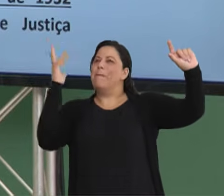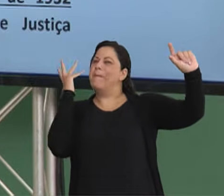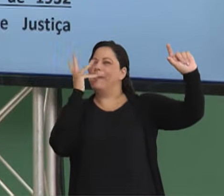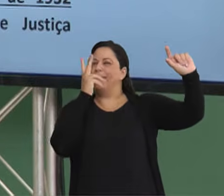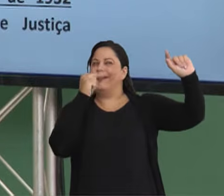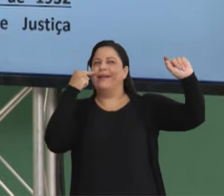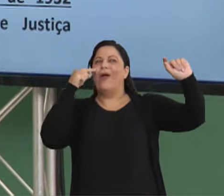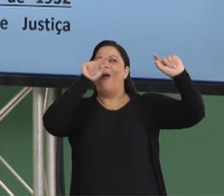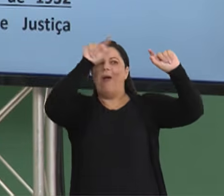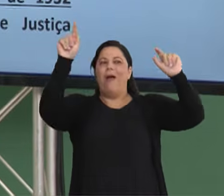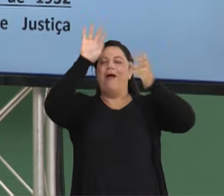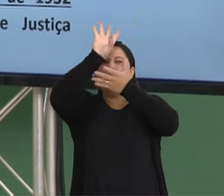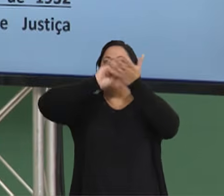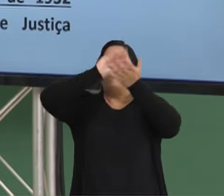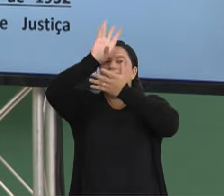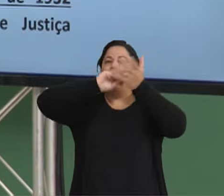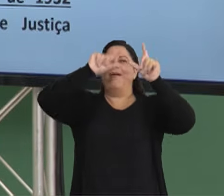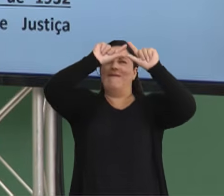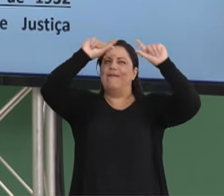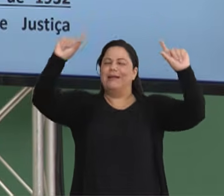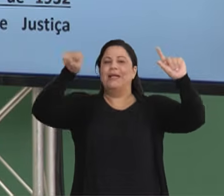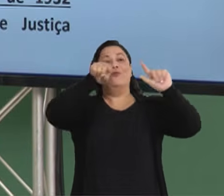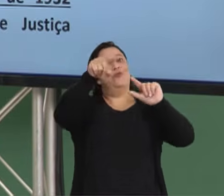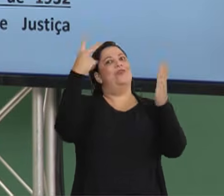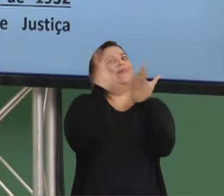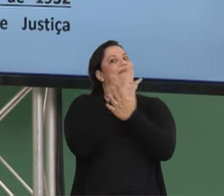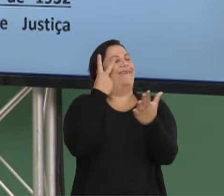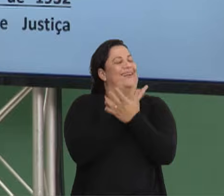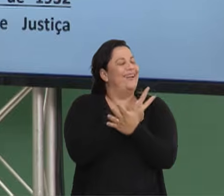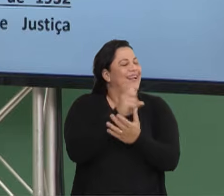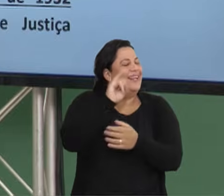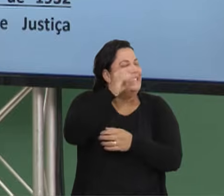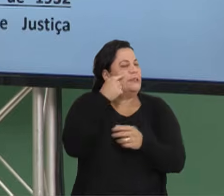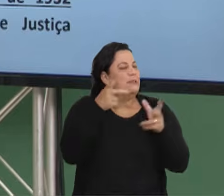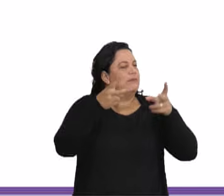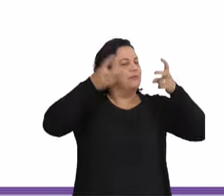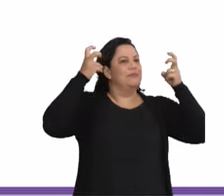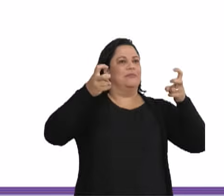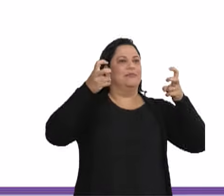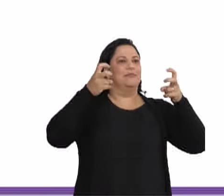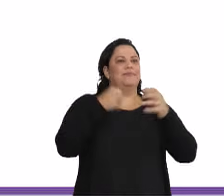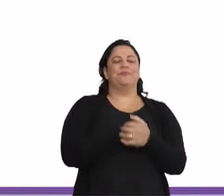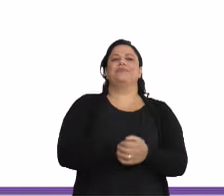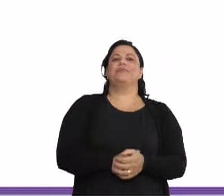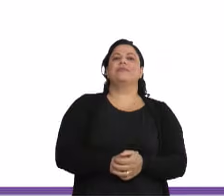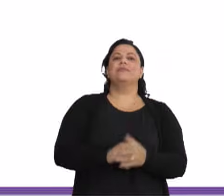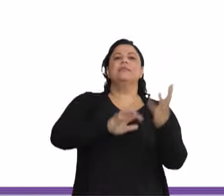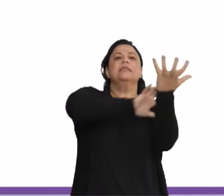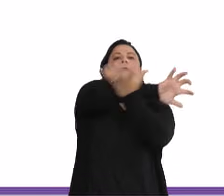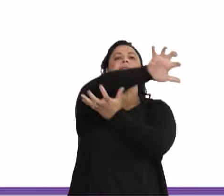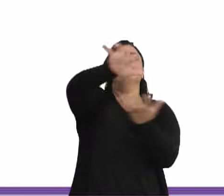e cuidado, você vai errar esse nome, se não prestar atenção. Revolução